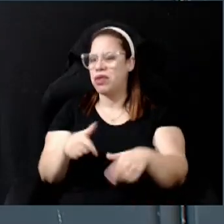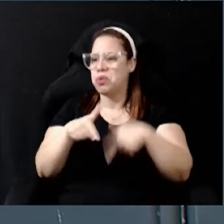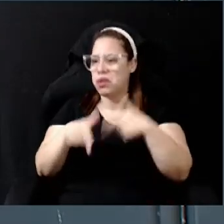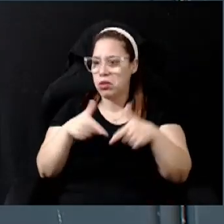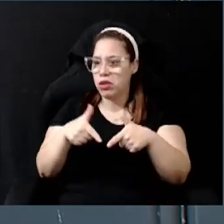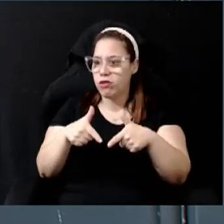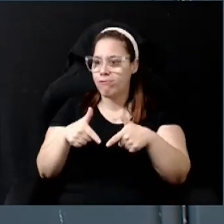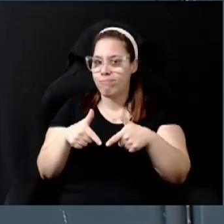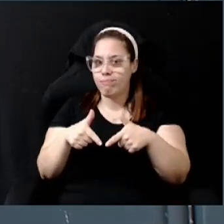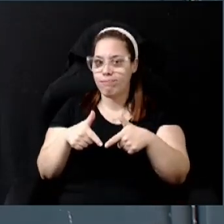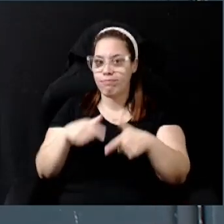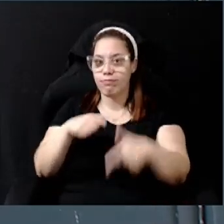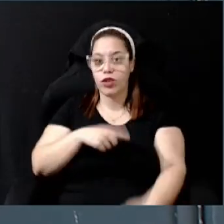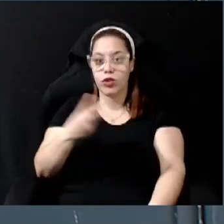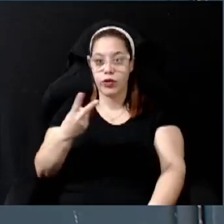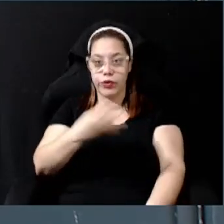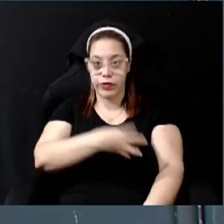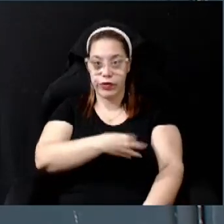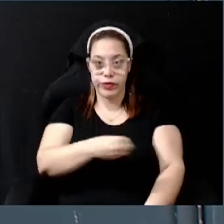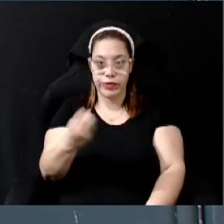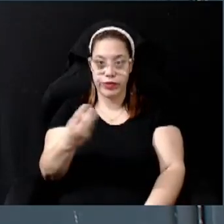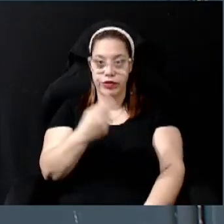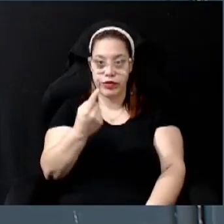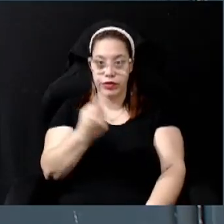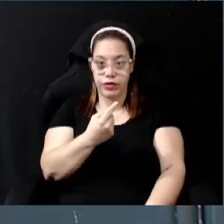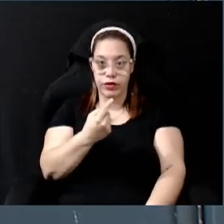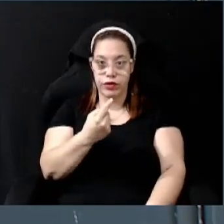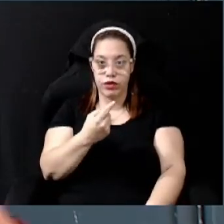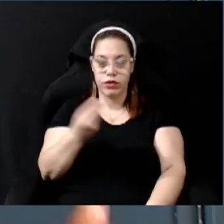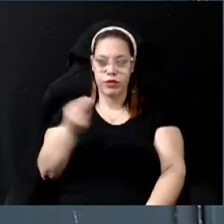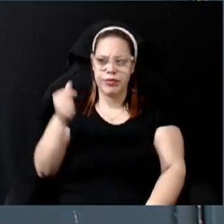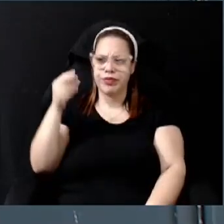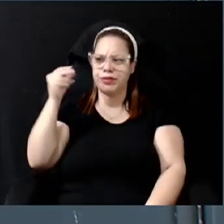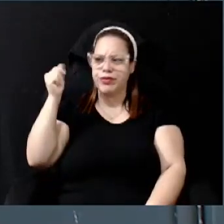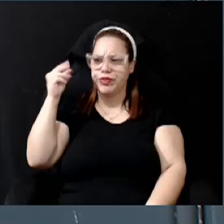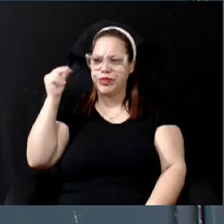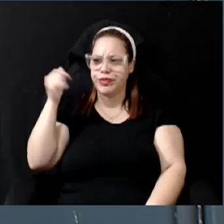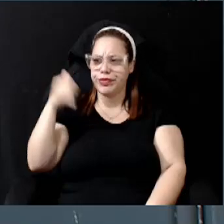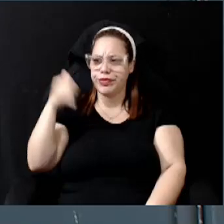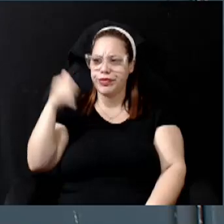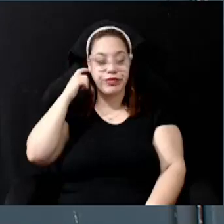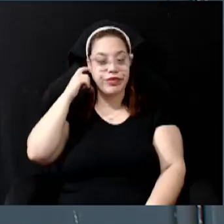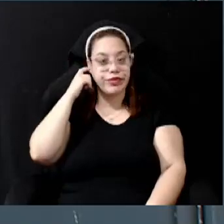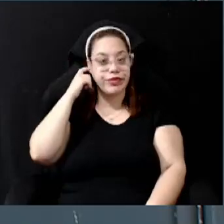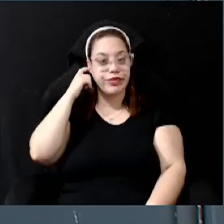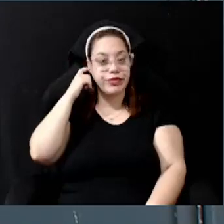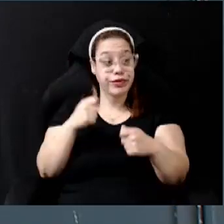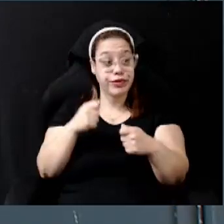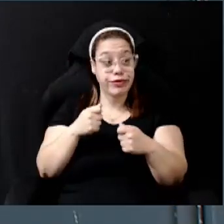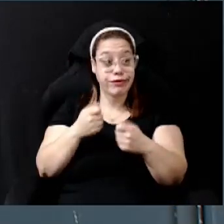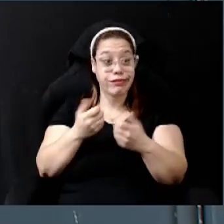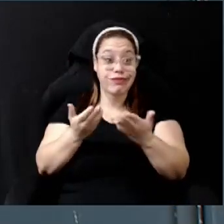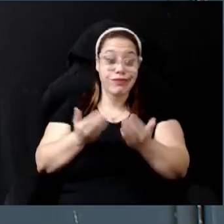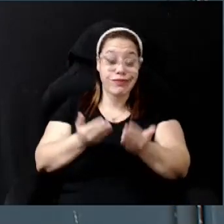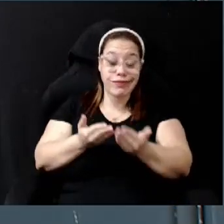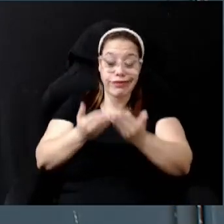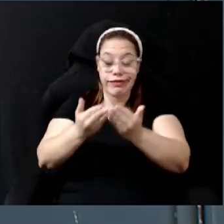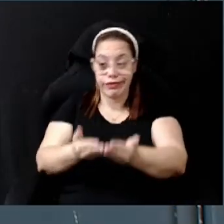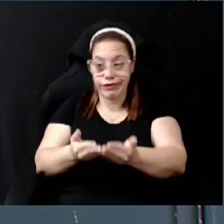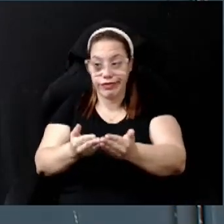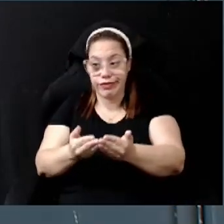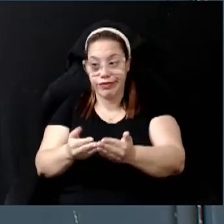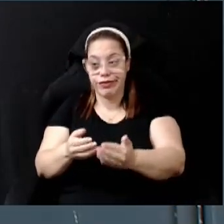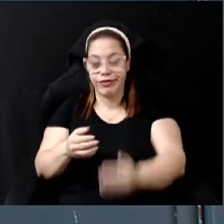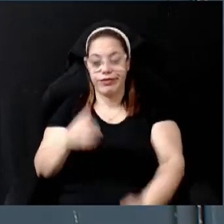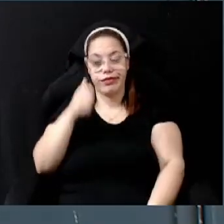minhas 2 filhas com 21 anos na época. Já tinha 2 filhas e eu precisava sustentar essas crianças, né? Mãe solteira.